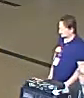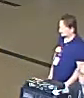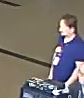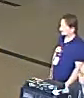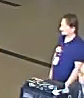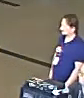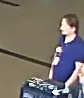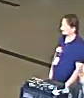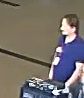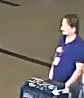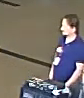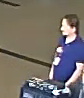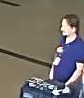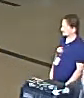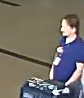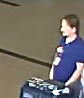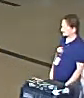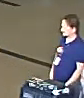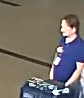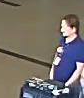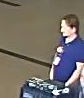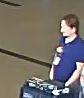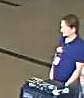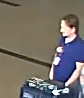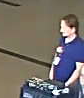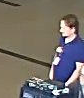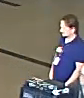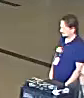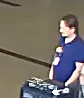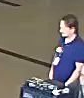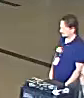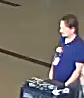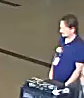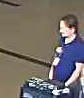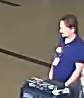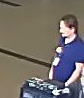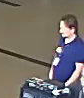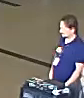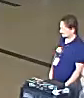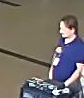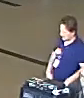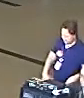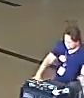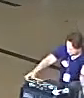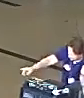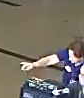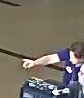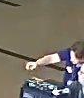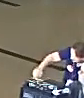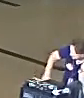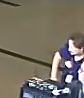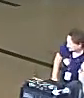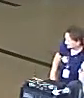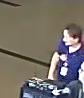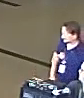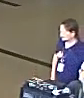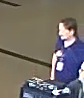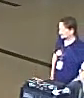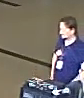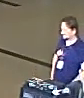eh senhor presidente e principalmente agradecer também o fato não pode até